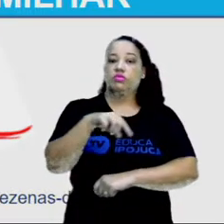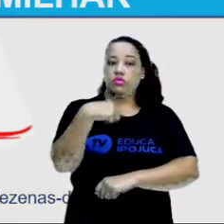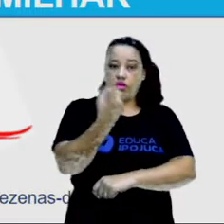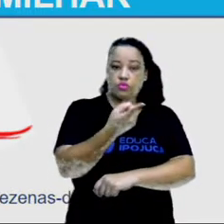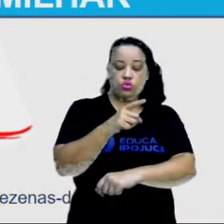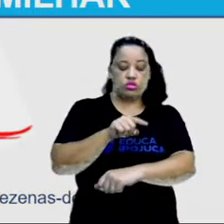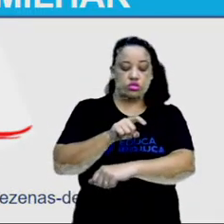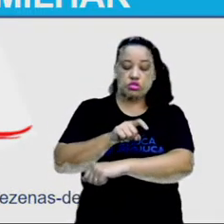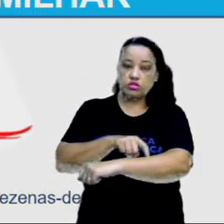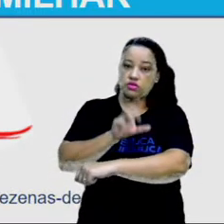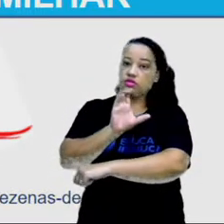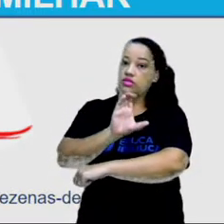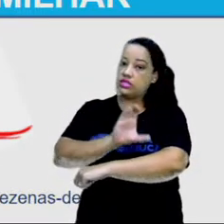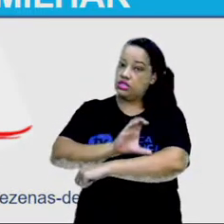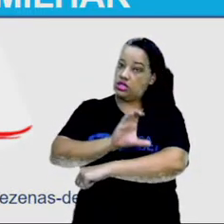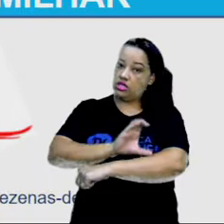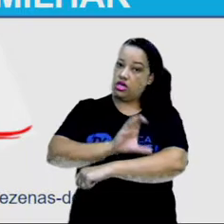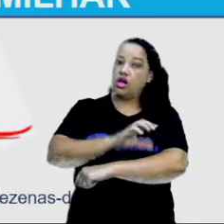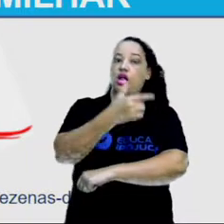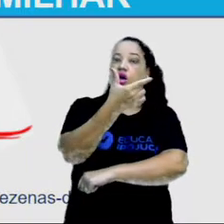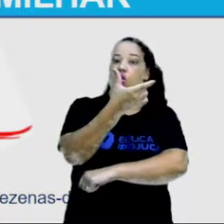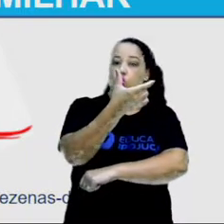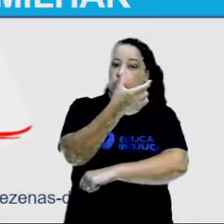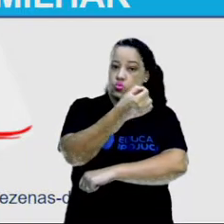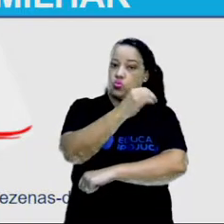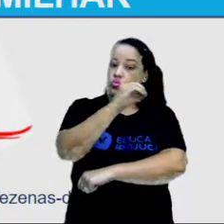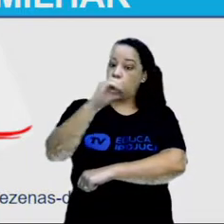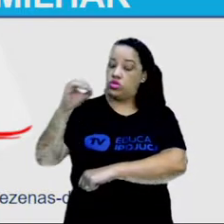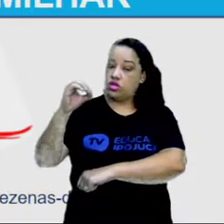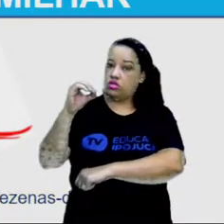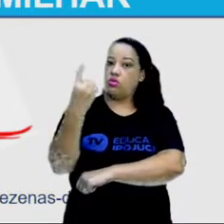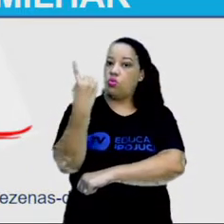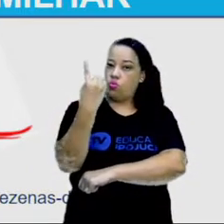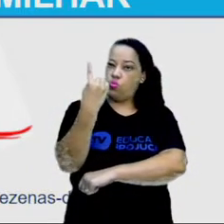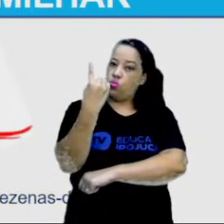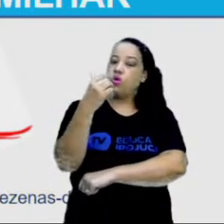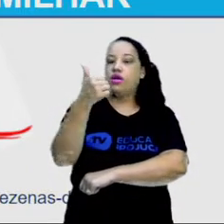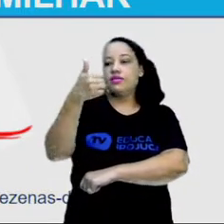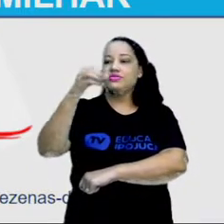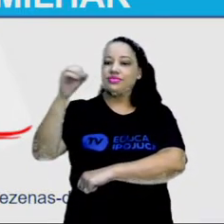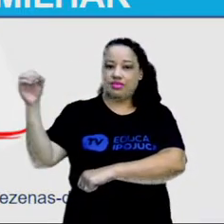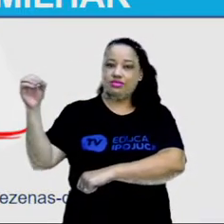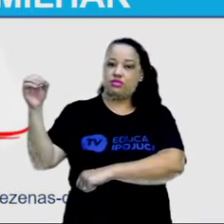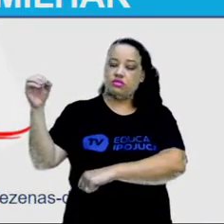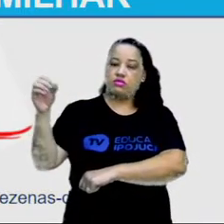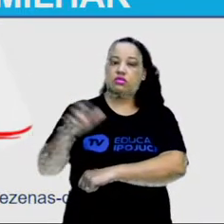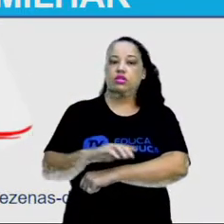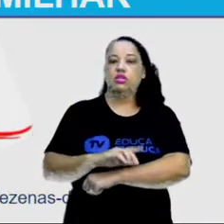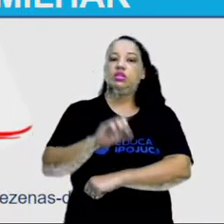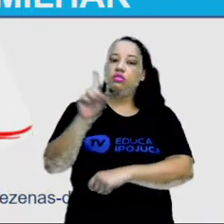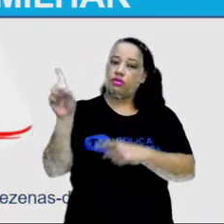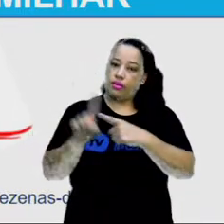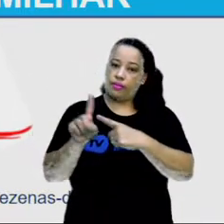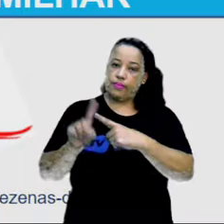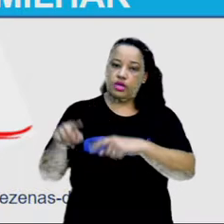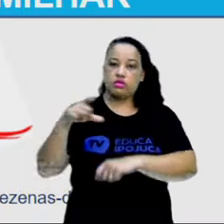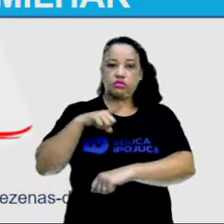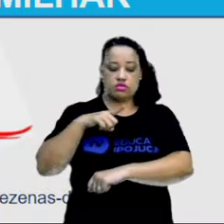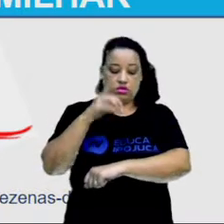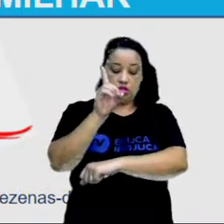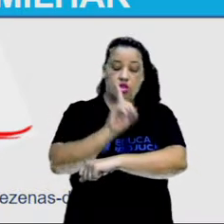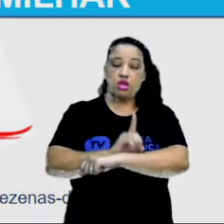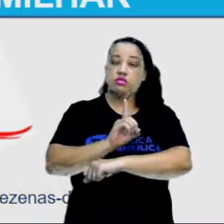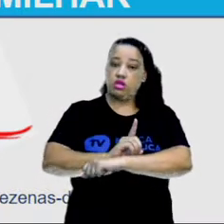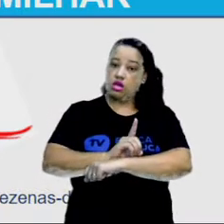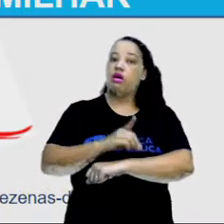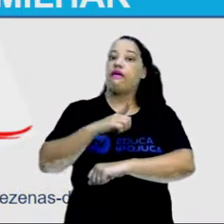temos duas centenas, que são o quê? 200. Se eu tenho uma centena, eu tenho 100. Na questão da dezena também, se eu tenho uma dezena,